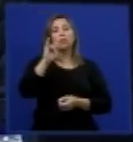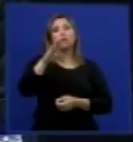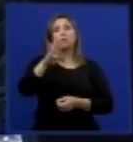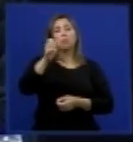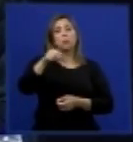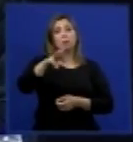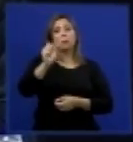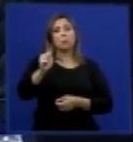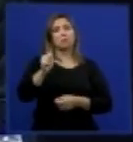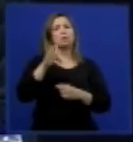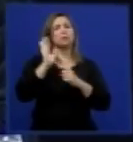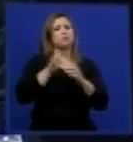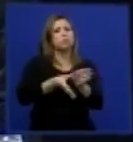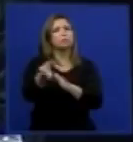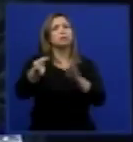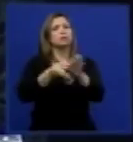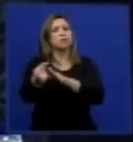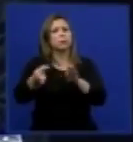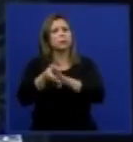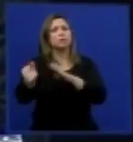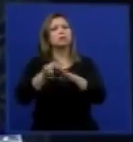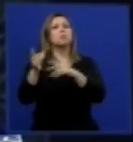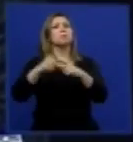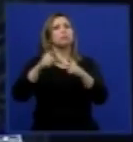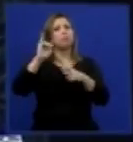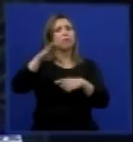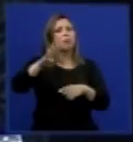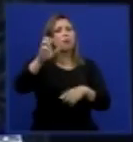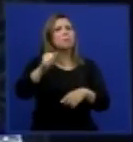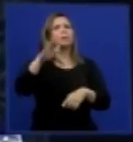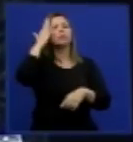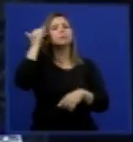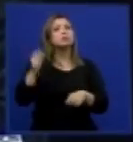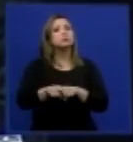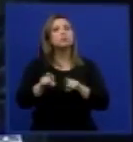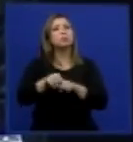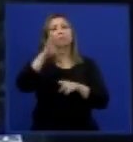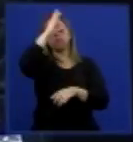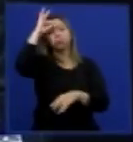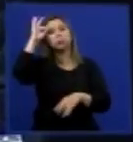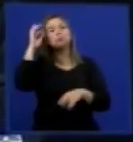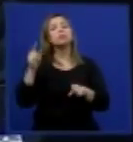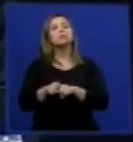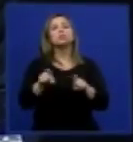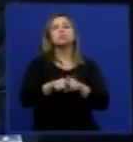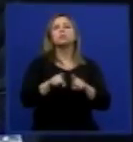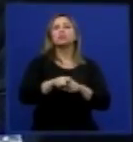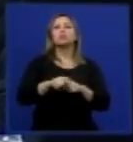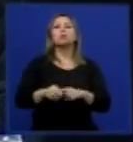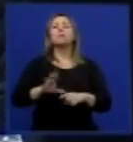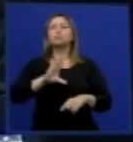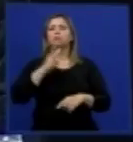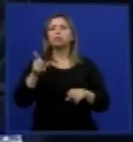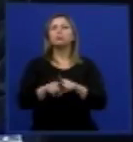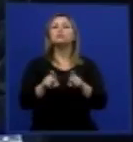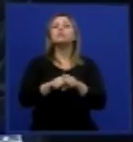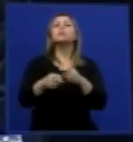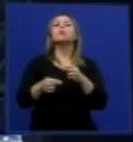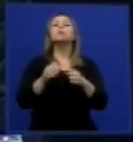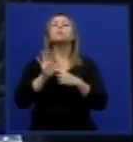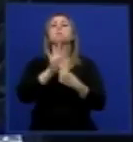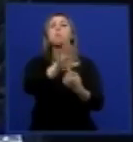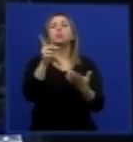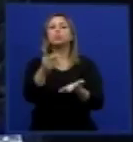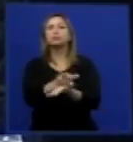a todo momento reparando a sua negligência a manifestar-se pontualmente aportando nos